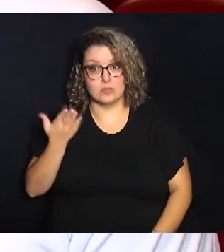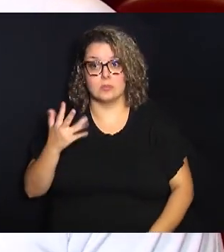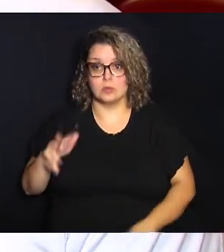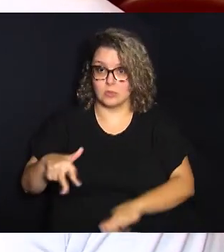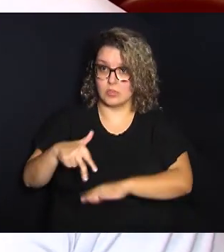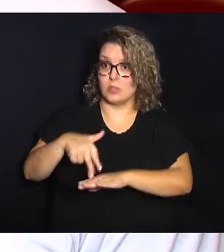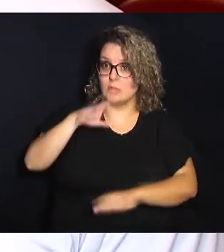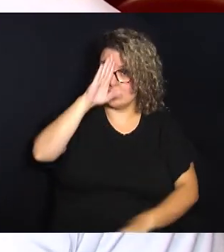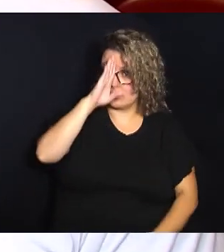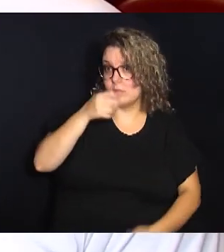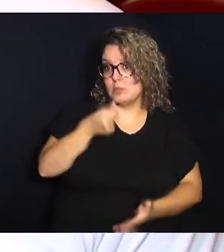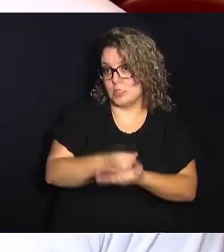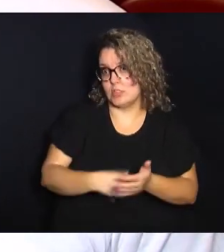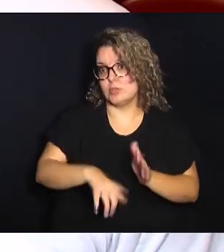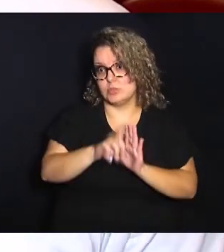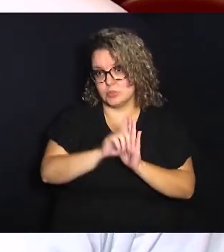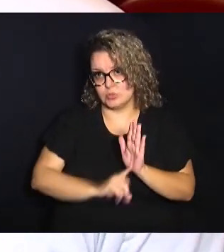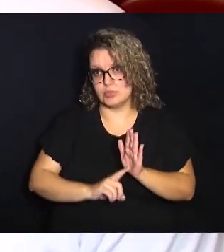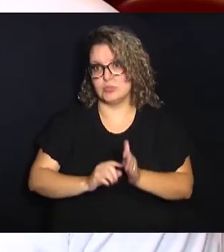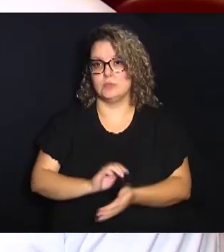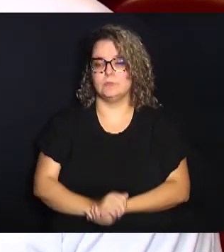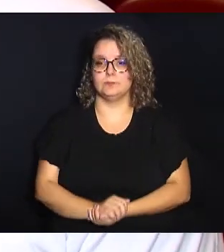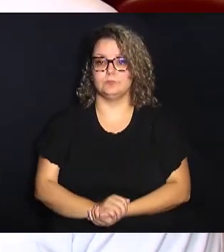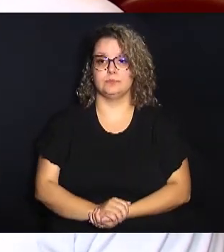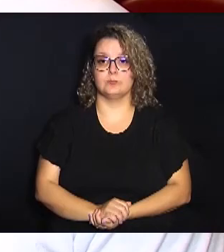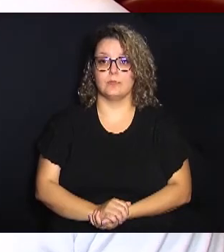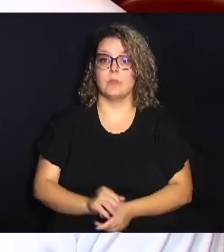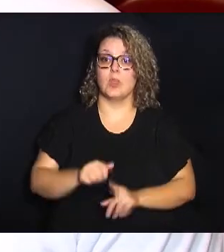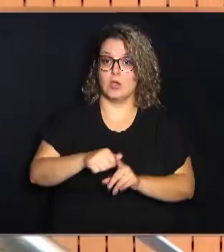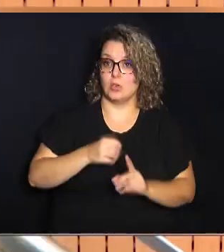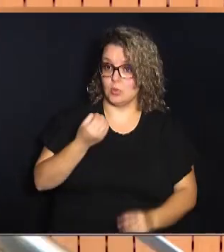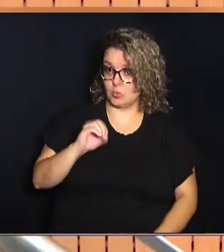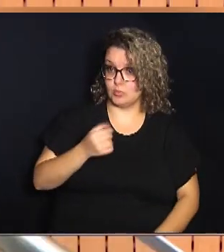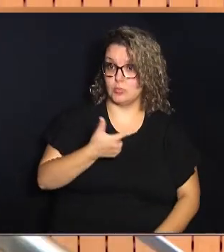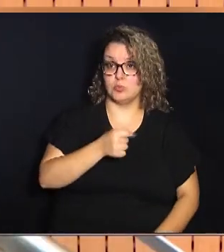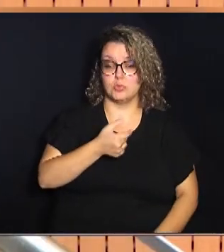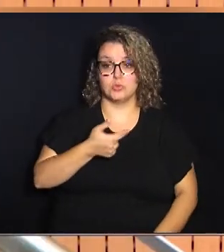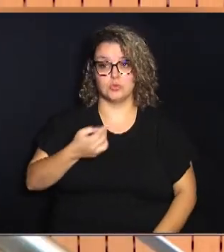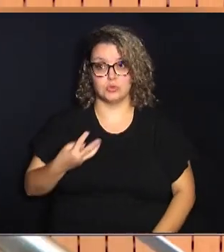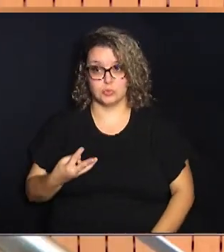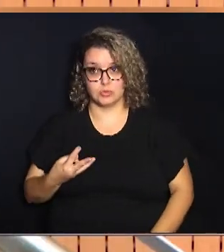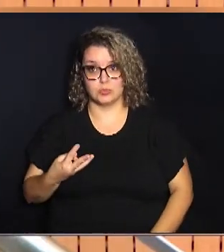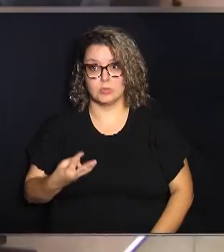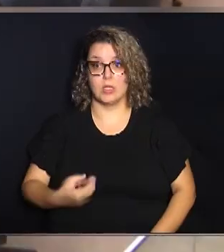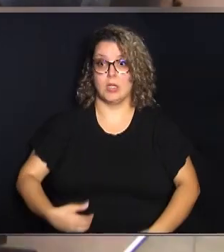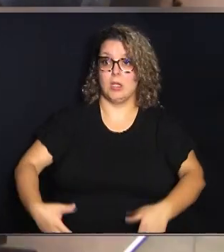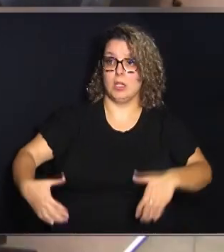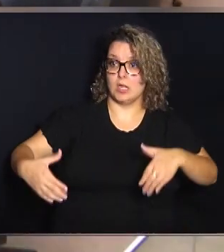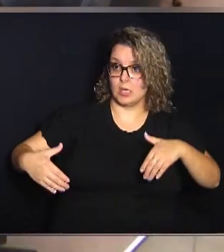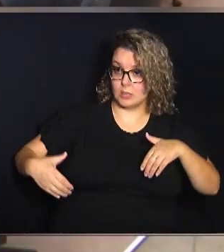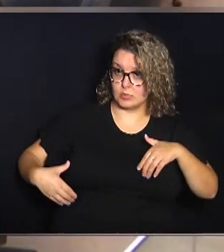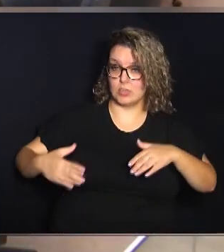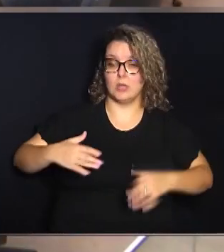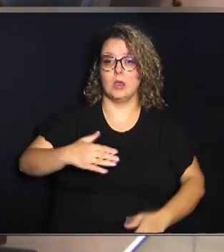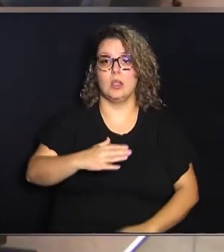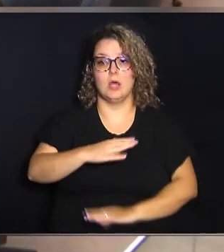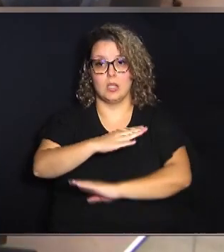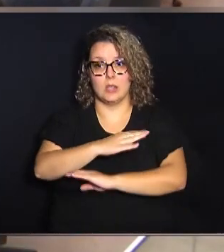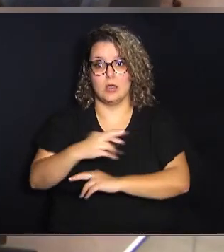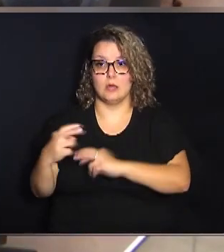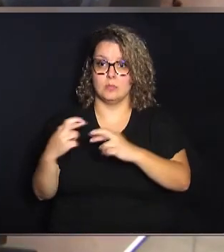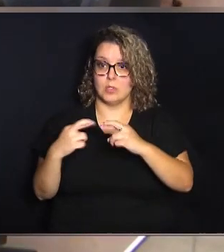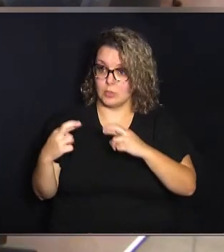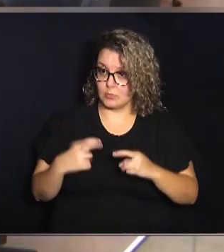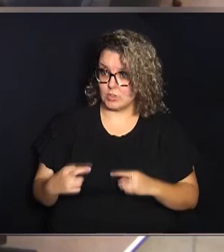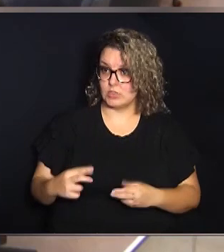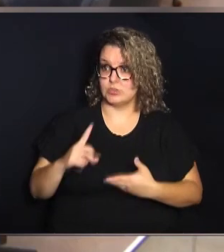tutelar, entendendo, né, que é a peça fundamental para garantir os direitos da criança e do adolescente. Em outubro outubro de 2023, a Câmara cedeu o